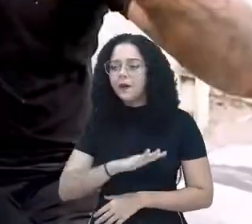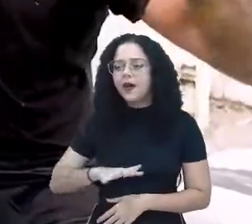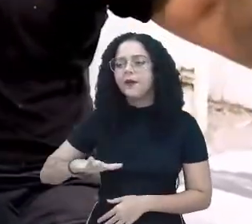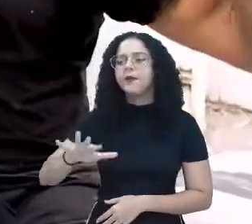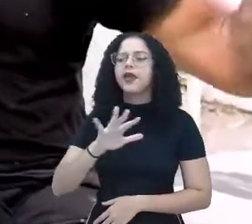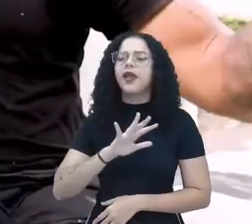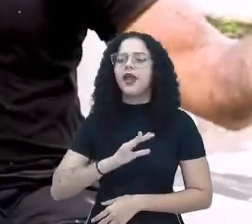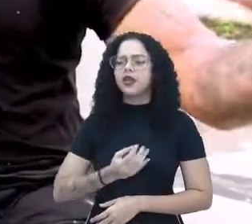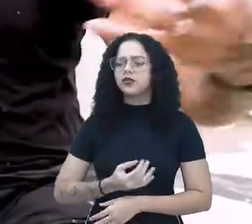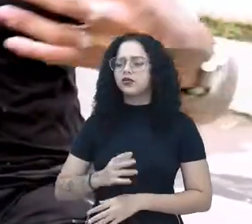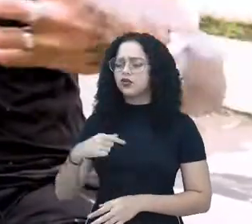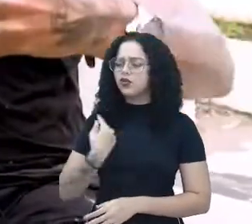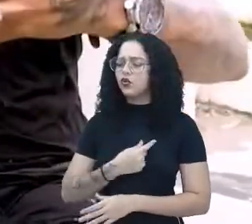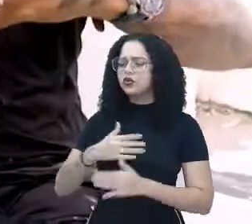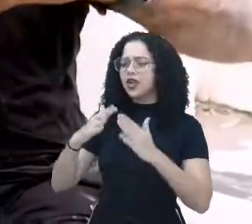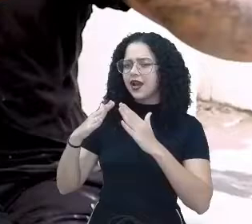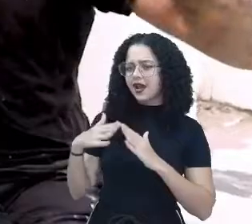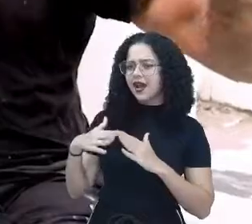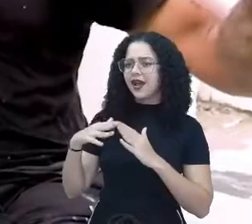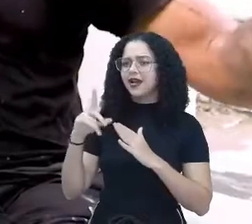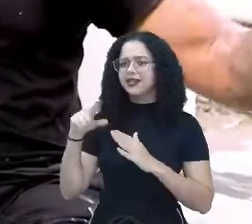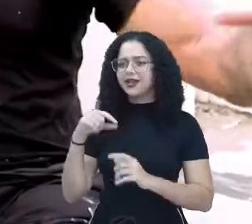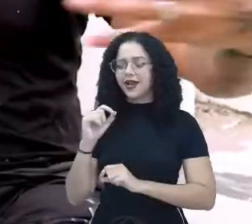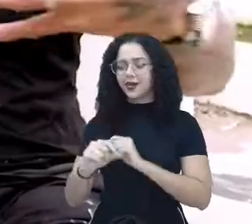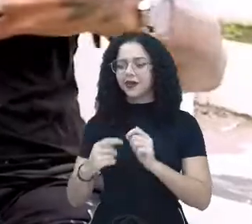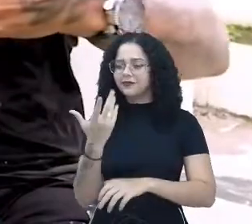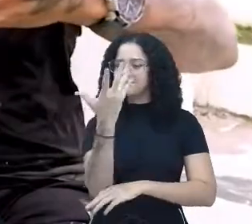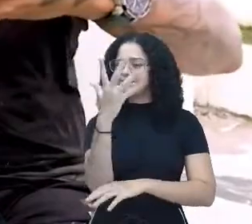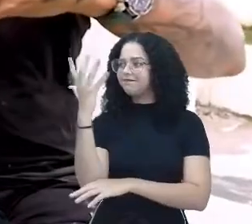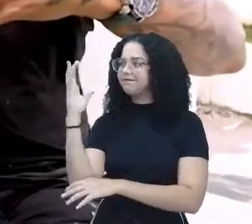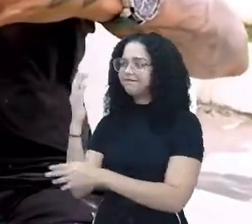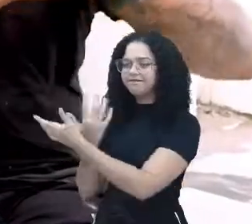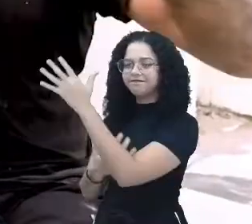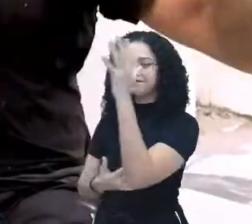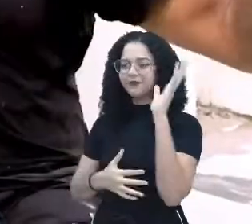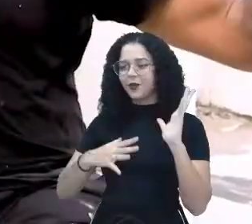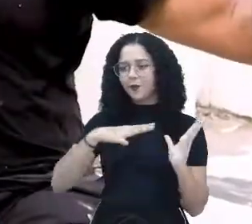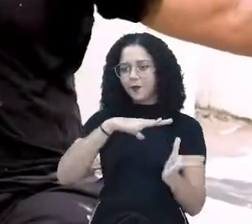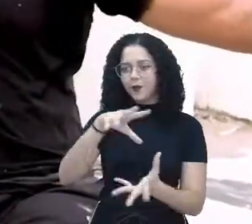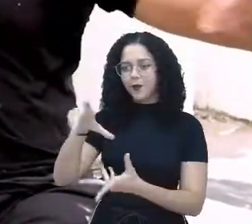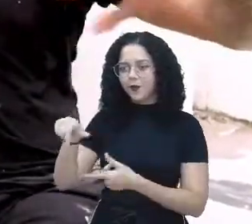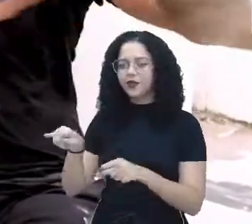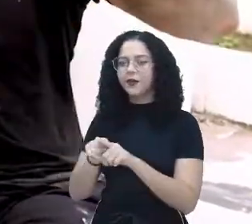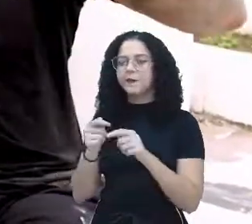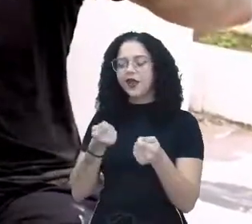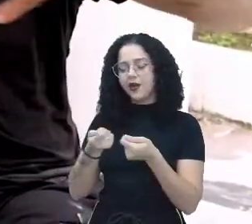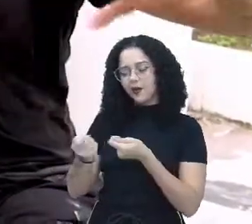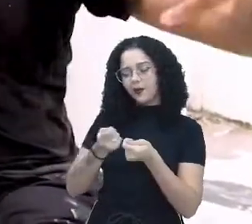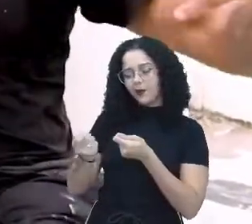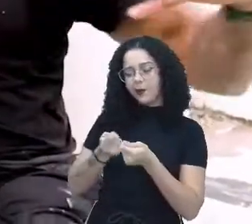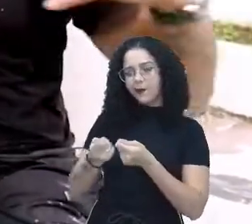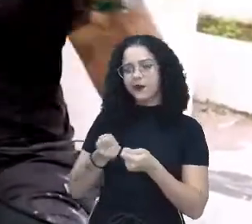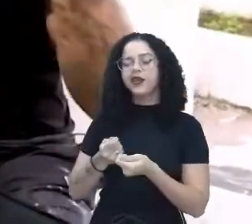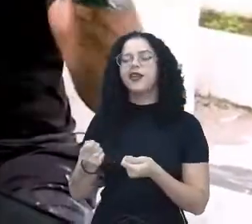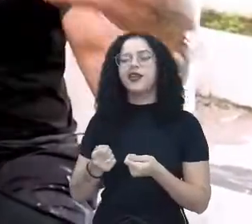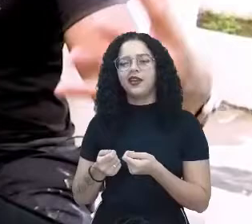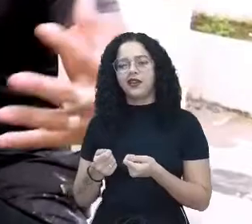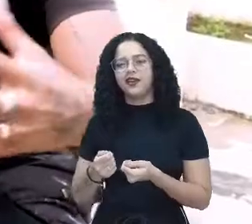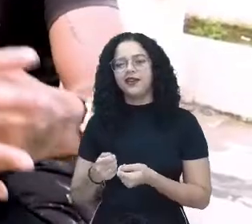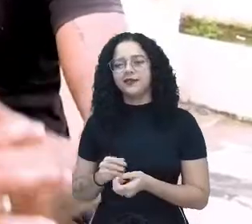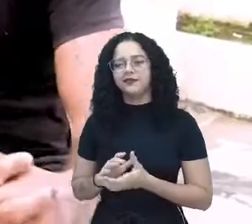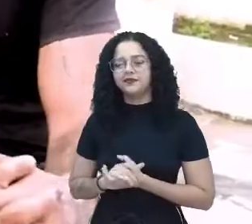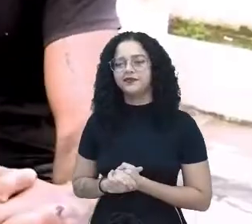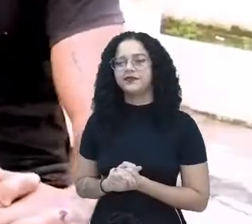a nossa casa comum, né, que é a nossa ecologia, a nossa economia, né, esse ecossistema todo que a